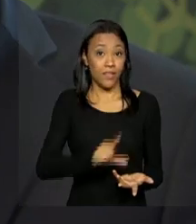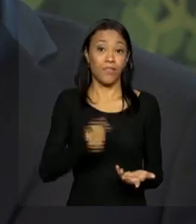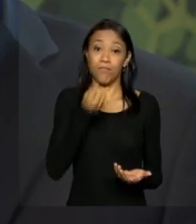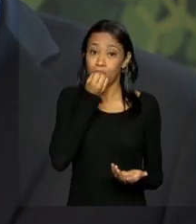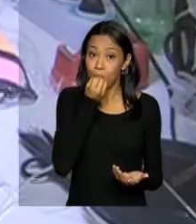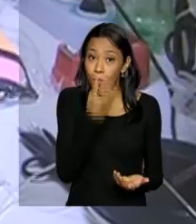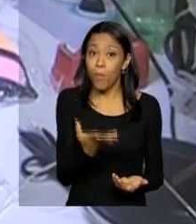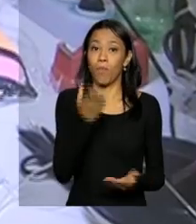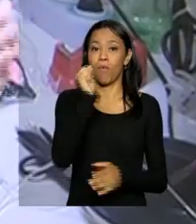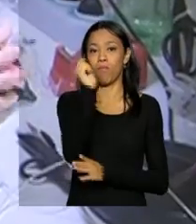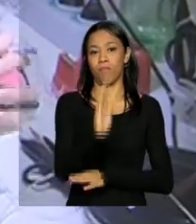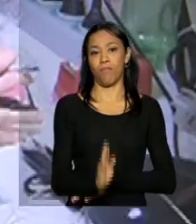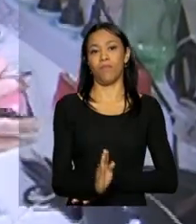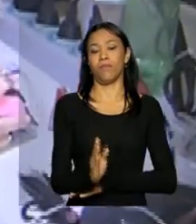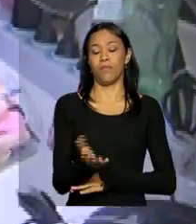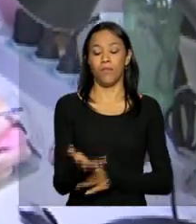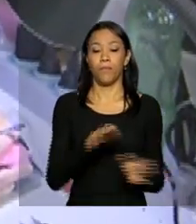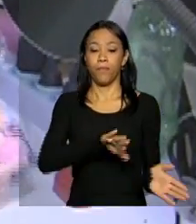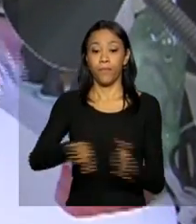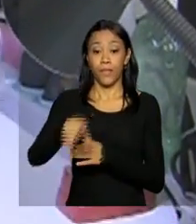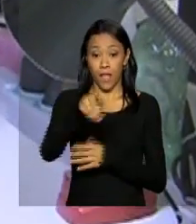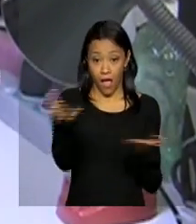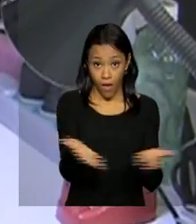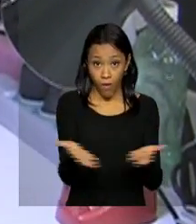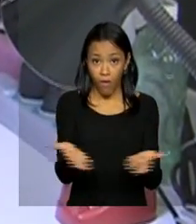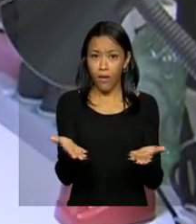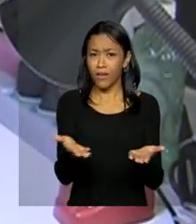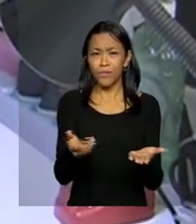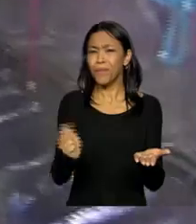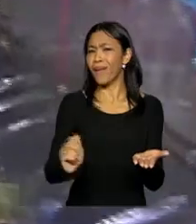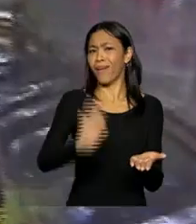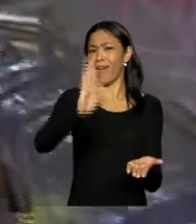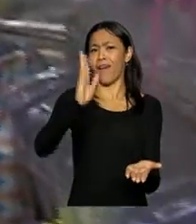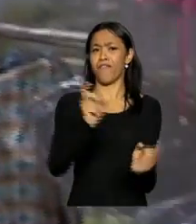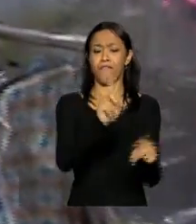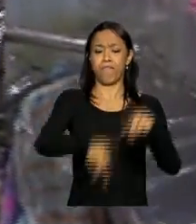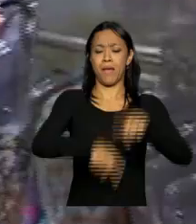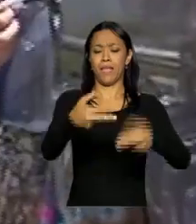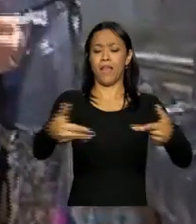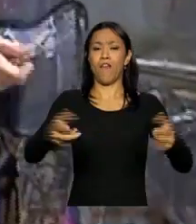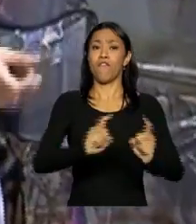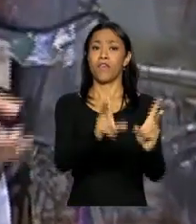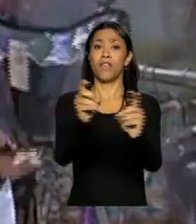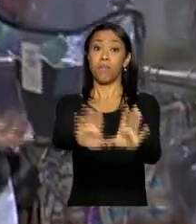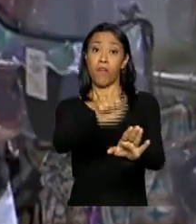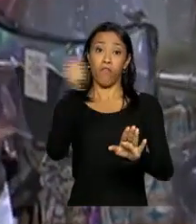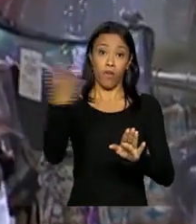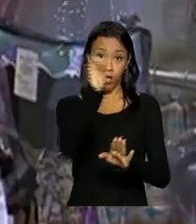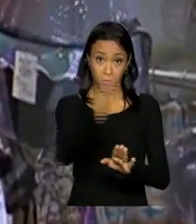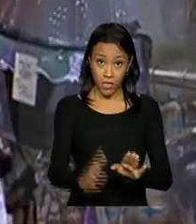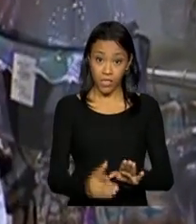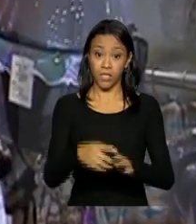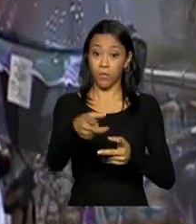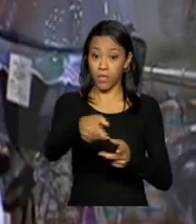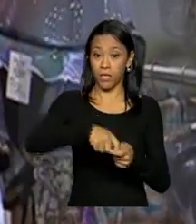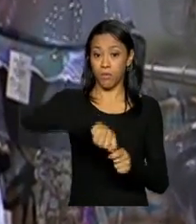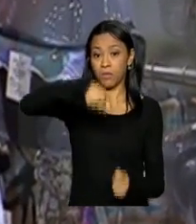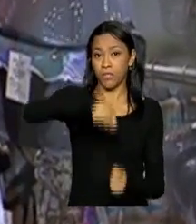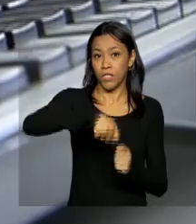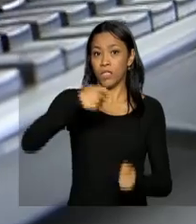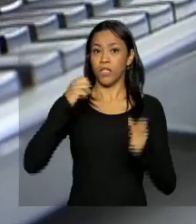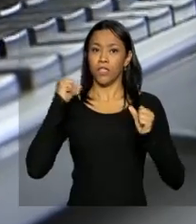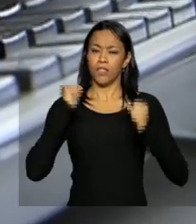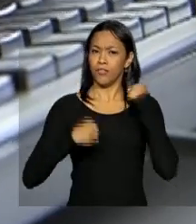para o para o país ganhar o mundo também não precisa custar caro para levar biquínis e roupas de ginástica para mais de 30